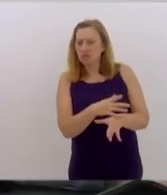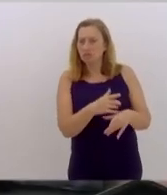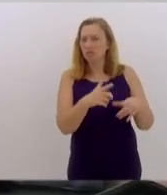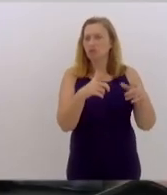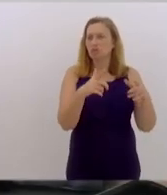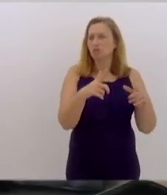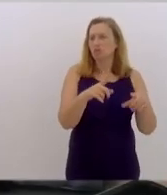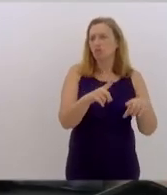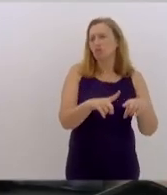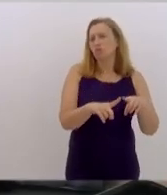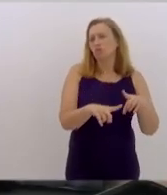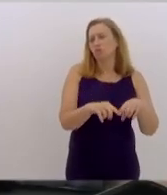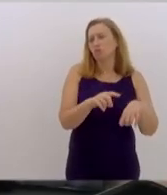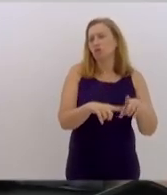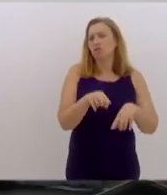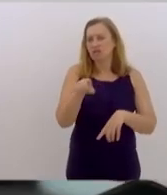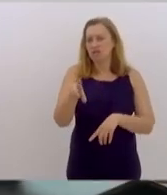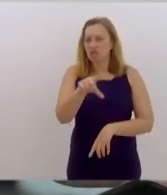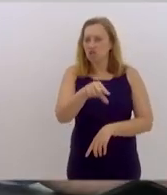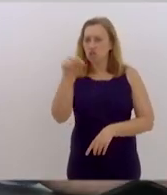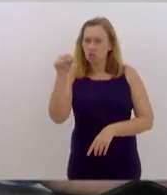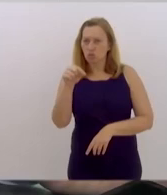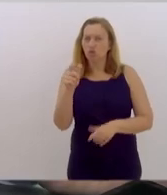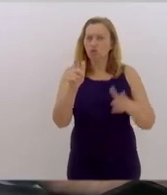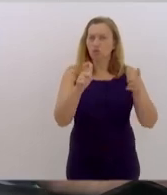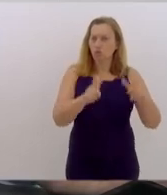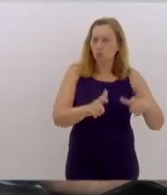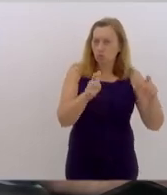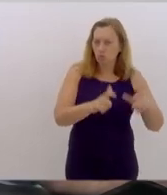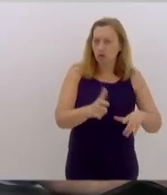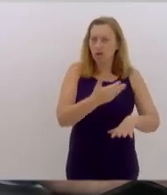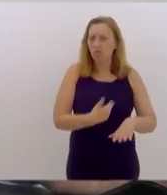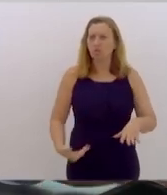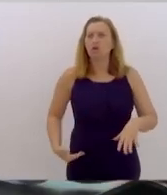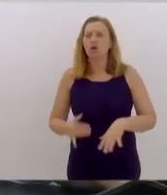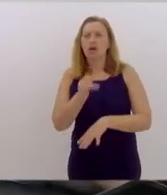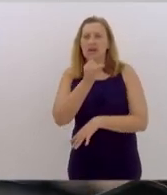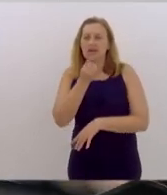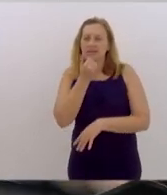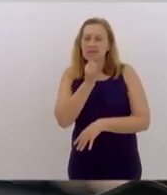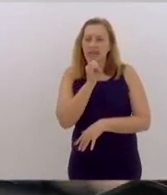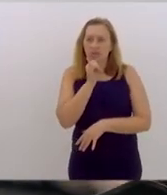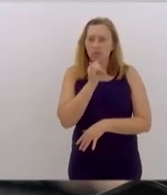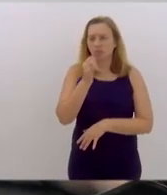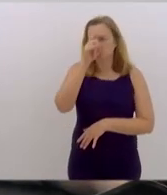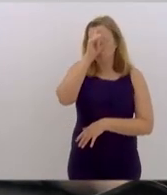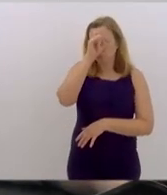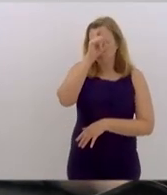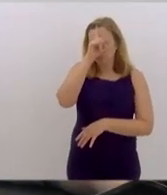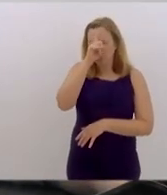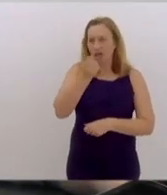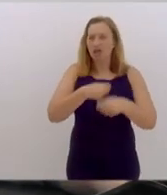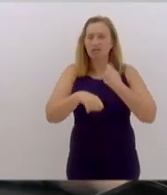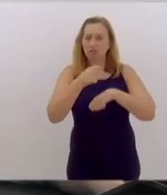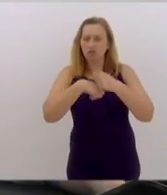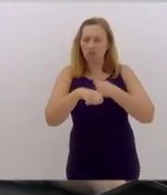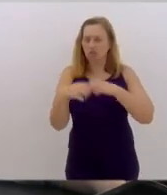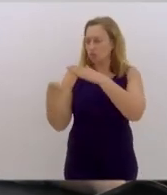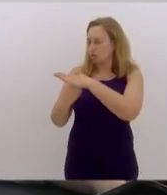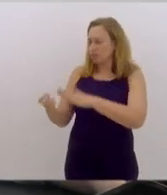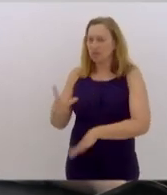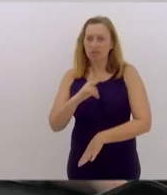né Por exemplo você decide que um órgão público por causa do hospitais estaduais passam a ser administrados por entes privados